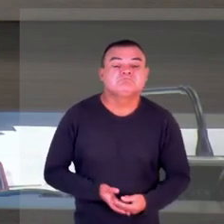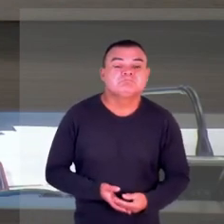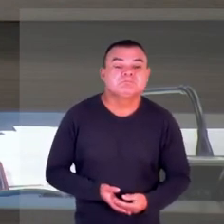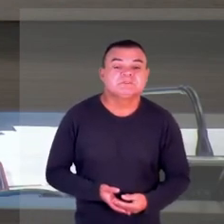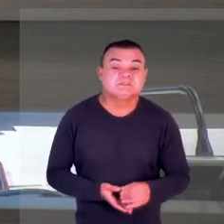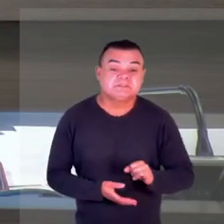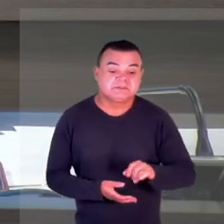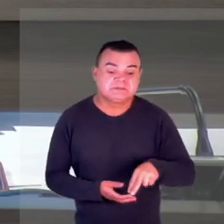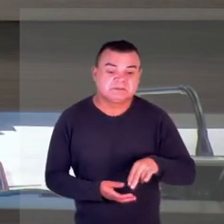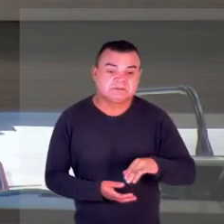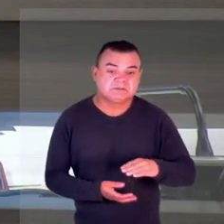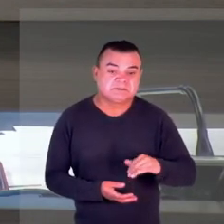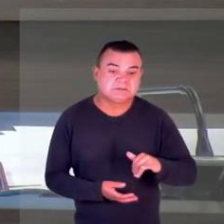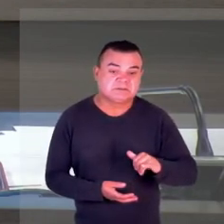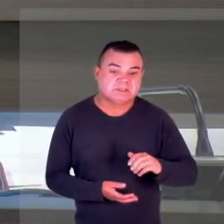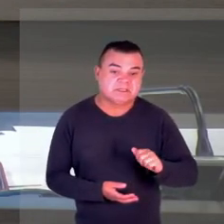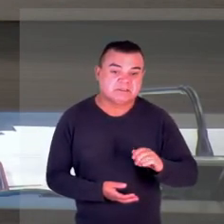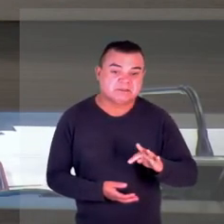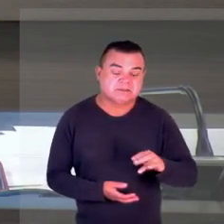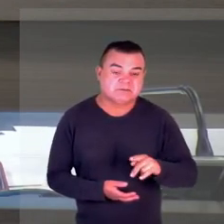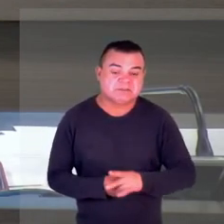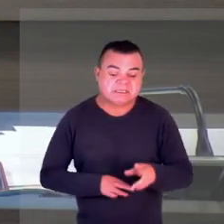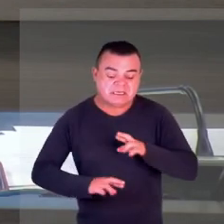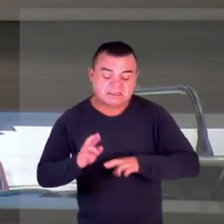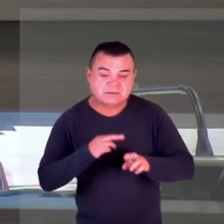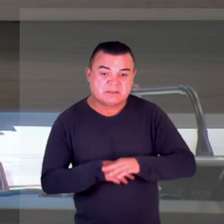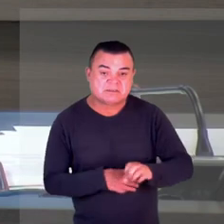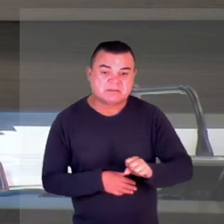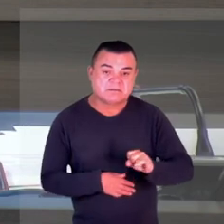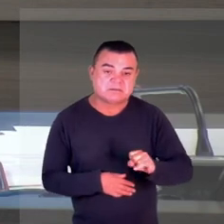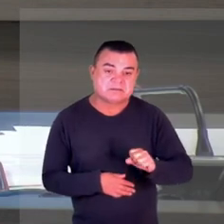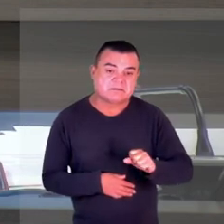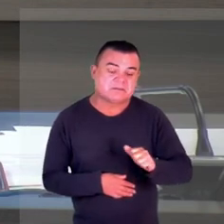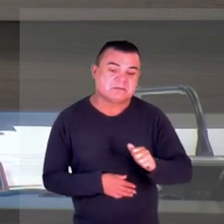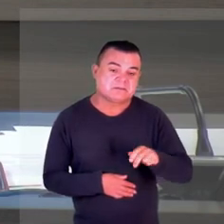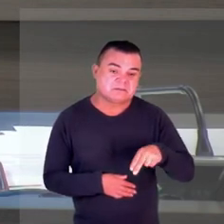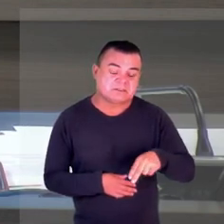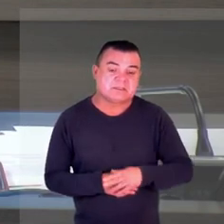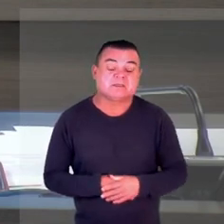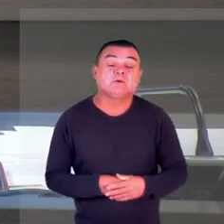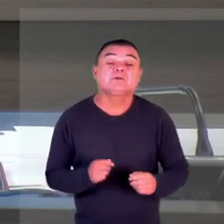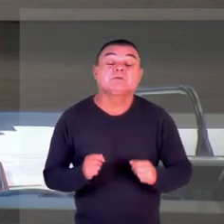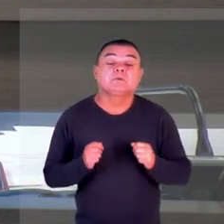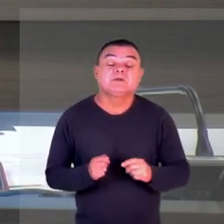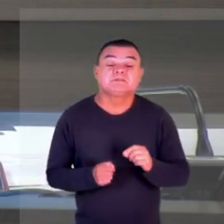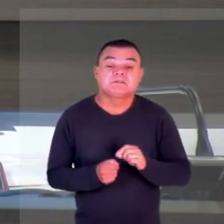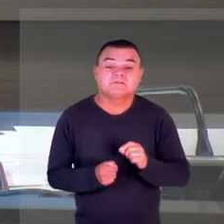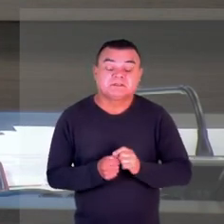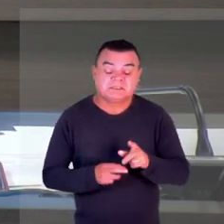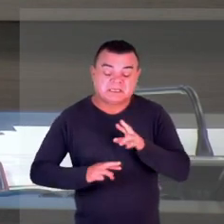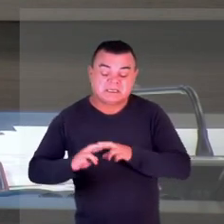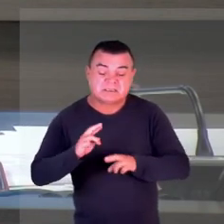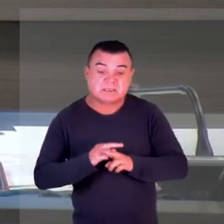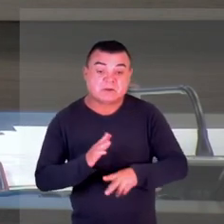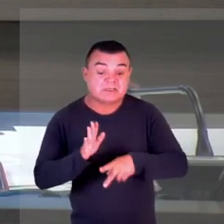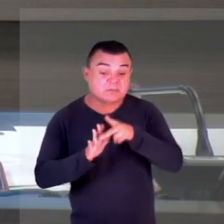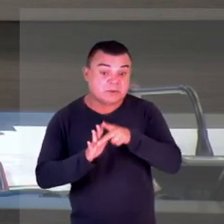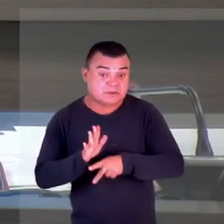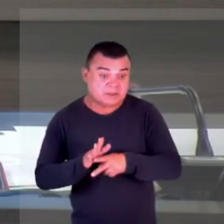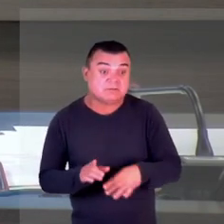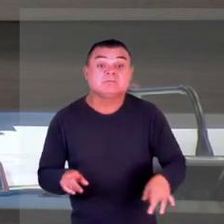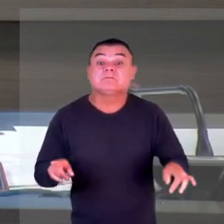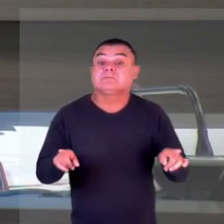ao cisan né Será que algo pode ser feito eh em relação a esse projeto e